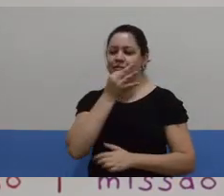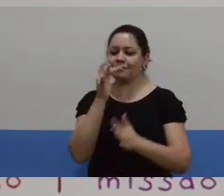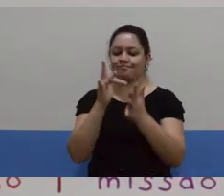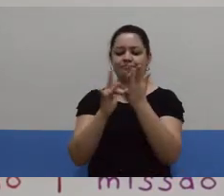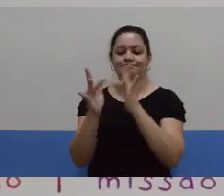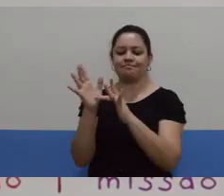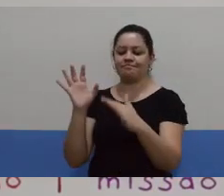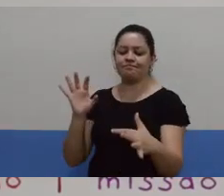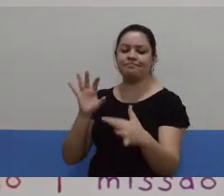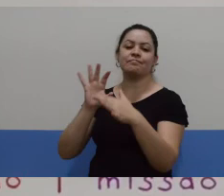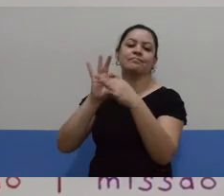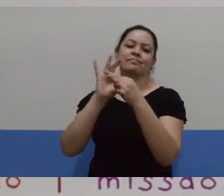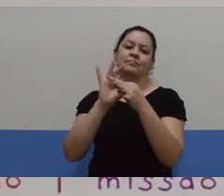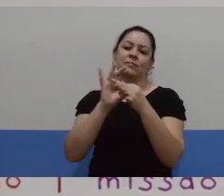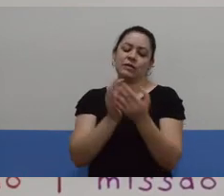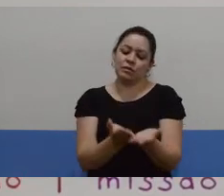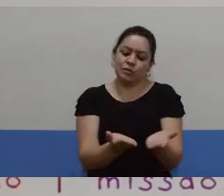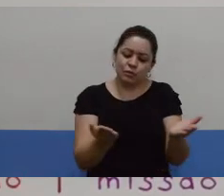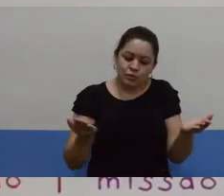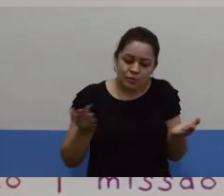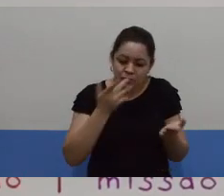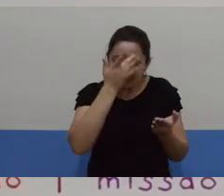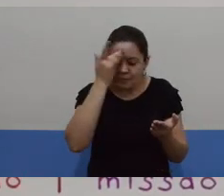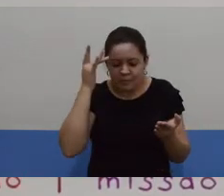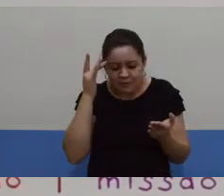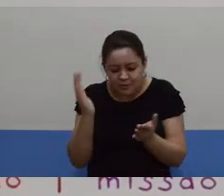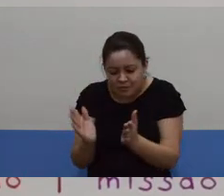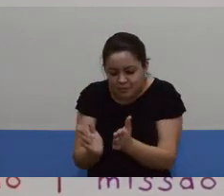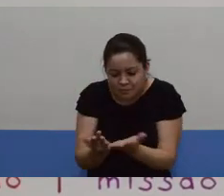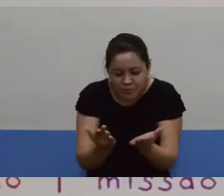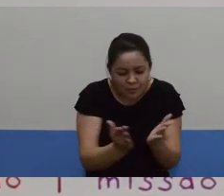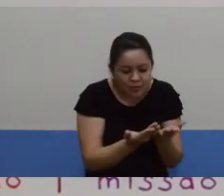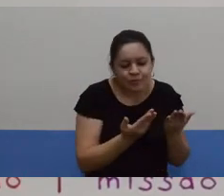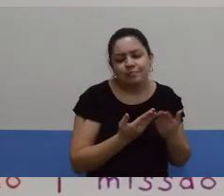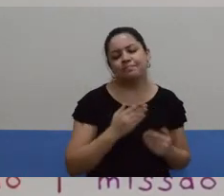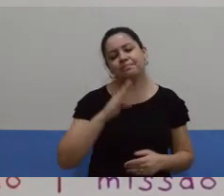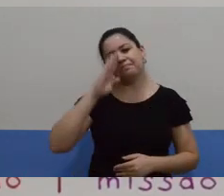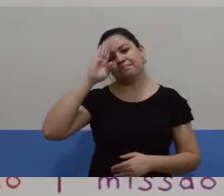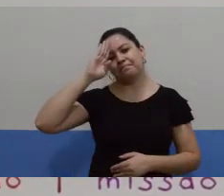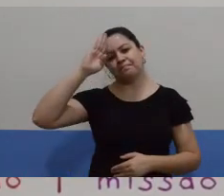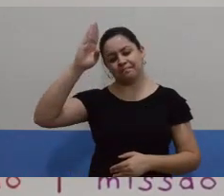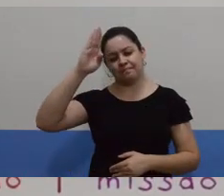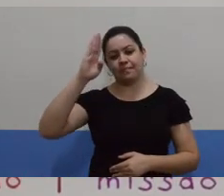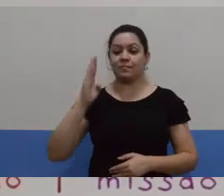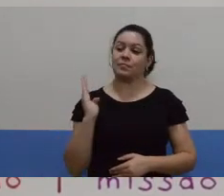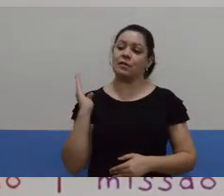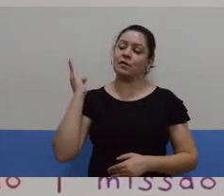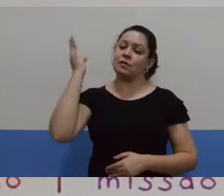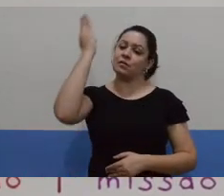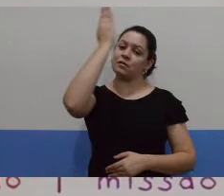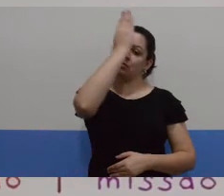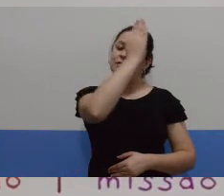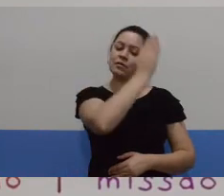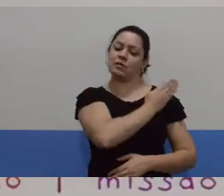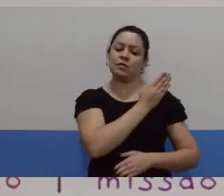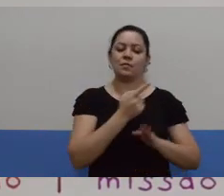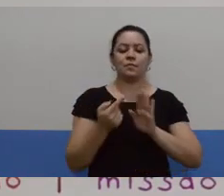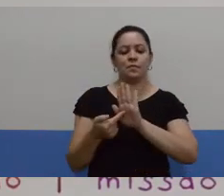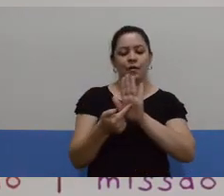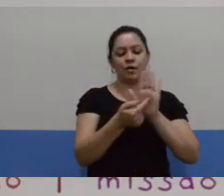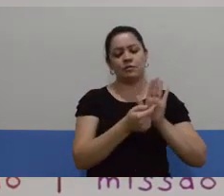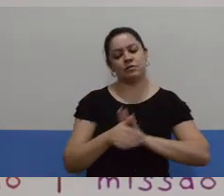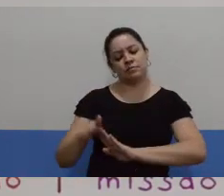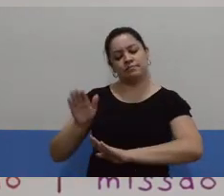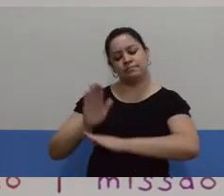sobretudo nos mais pobres. Nossa Senhora de Belém, dignai-vos mostrar vosso auxílio poderoso